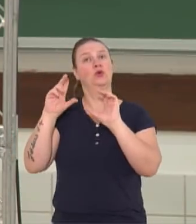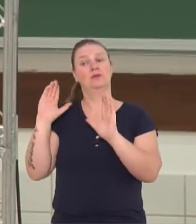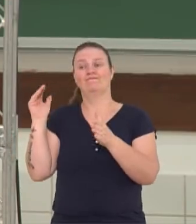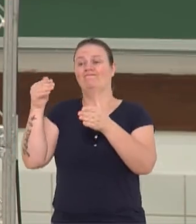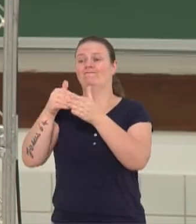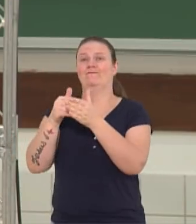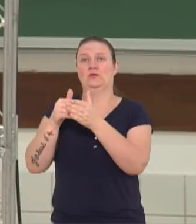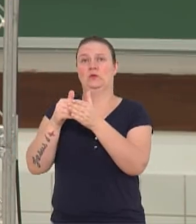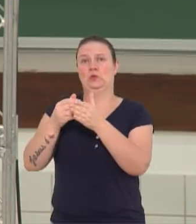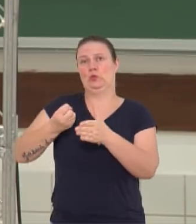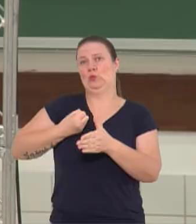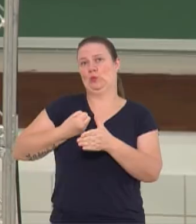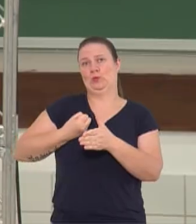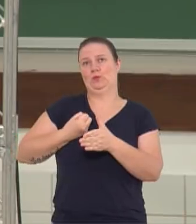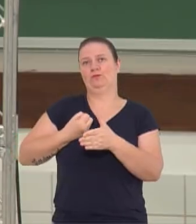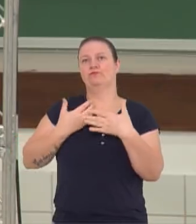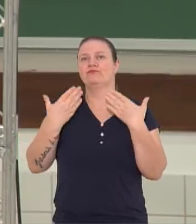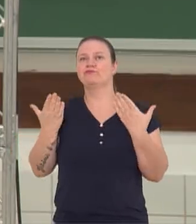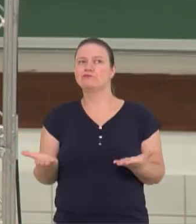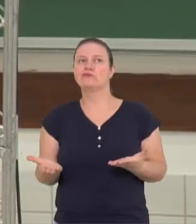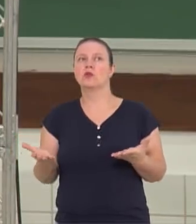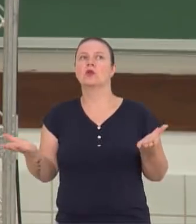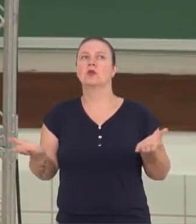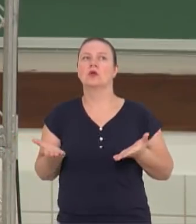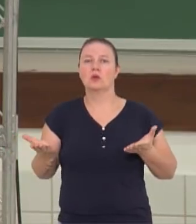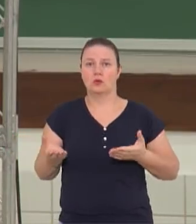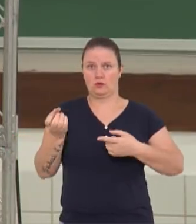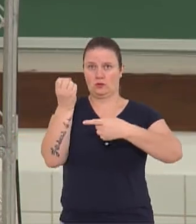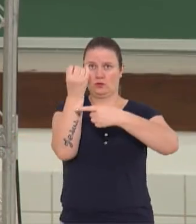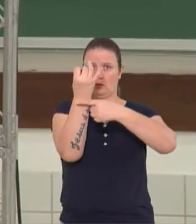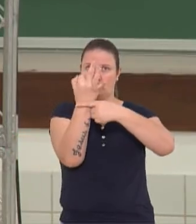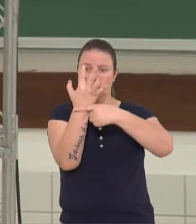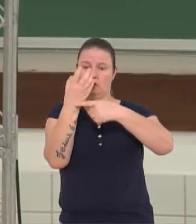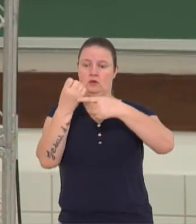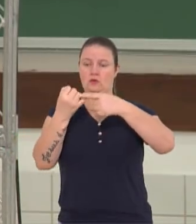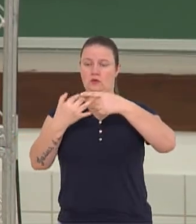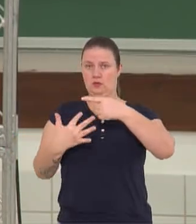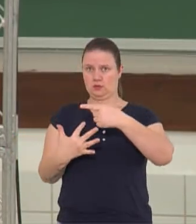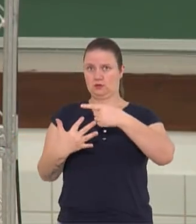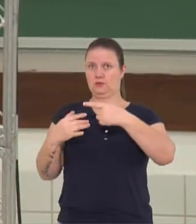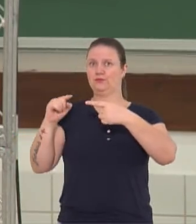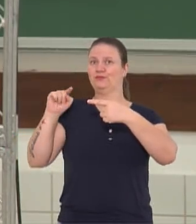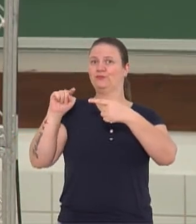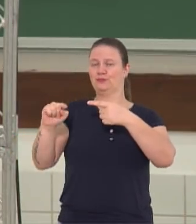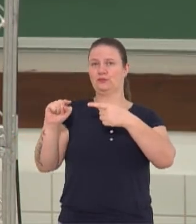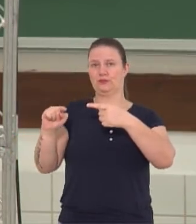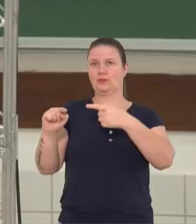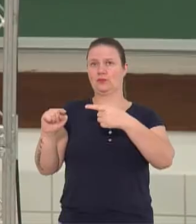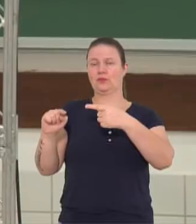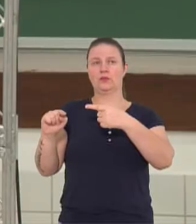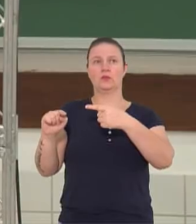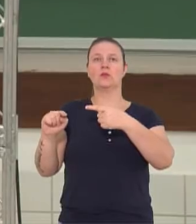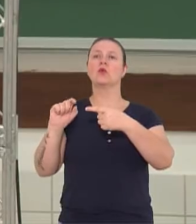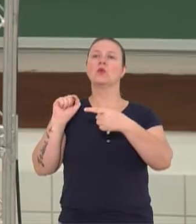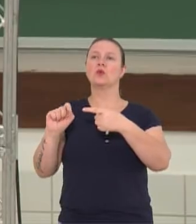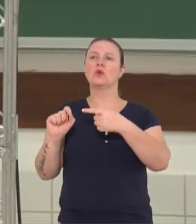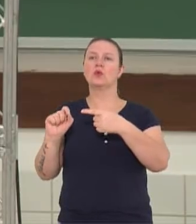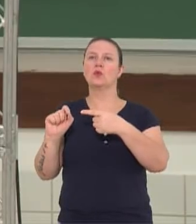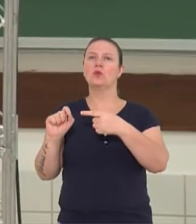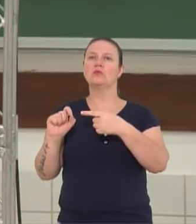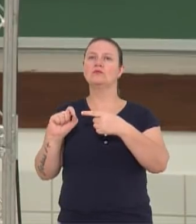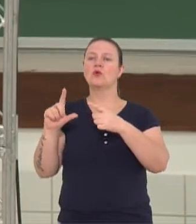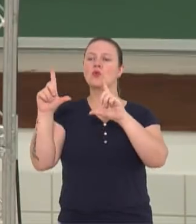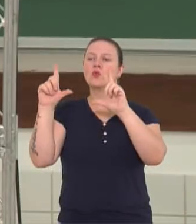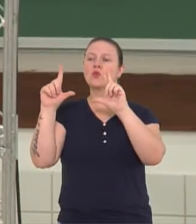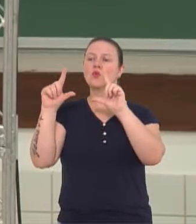possível. Então, eu escrever uma fração irredutível, eu escrever essa fração com o